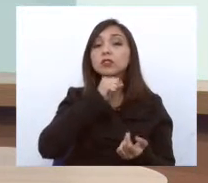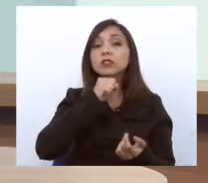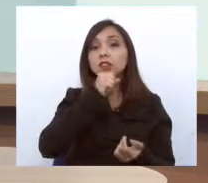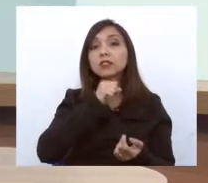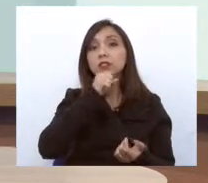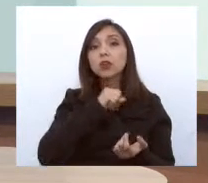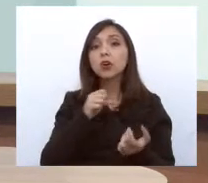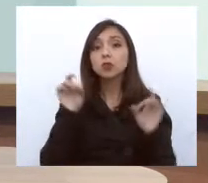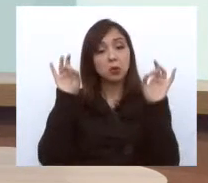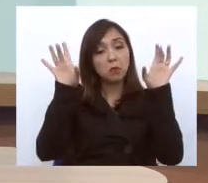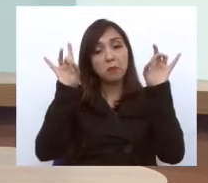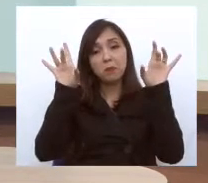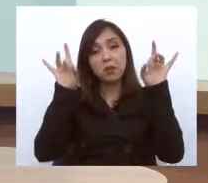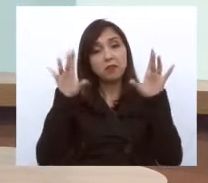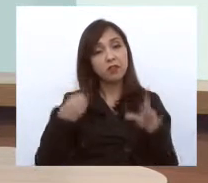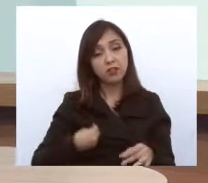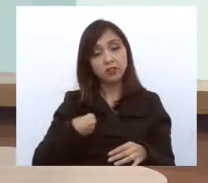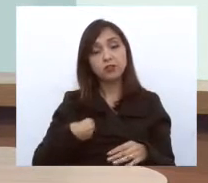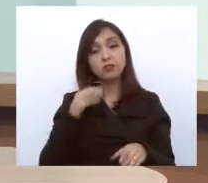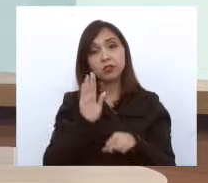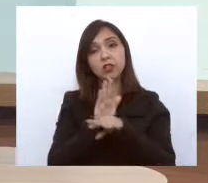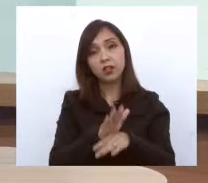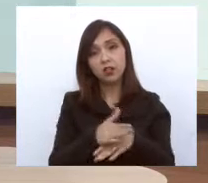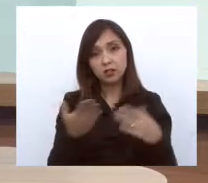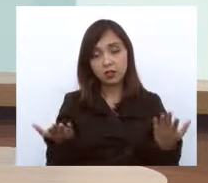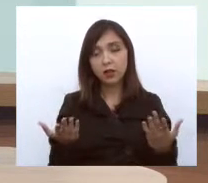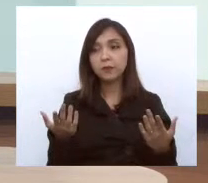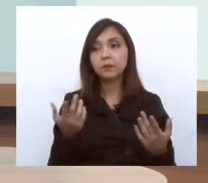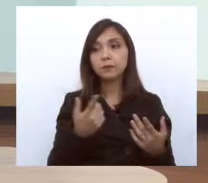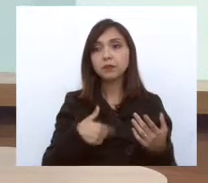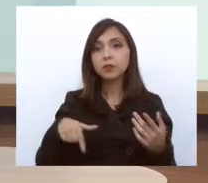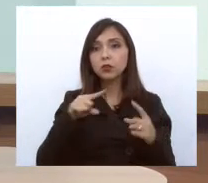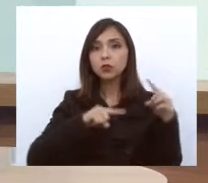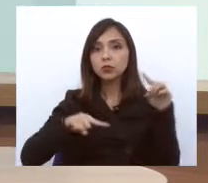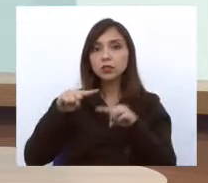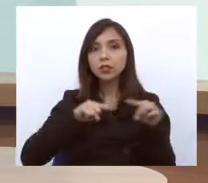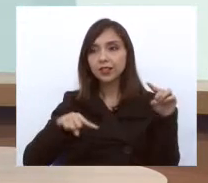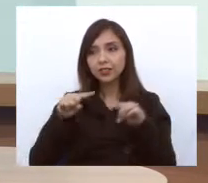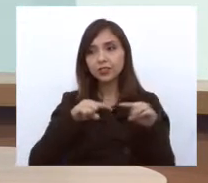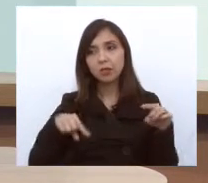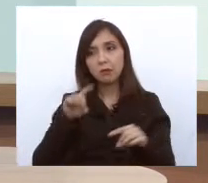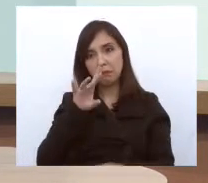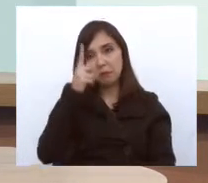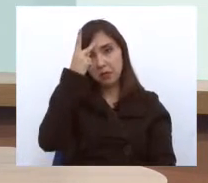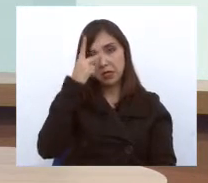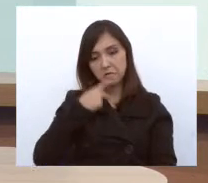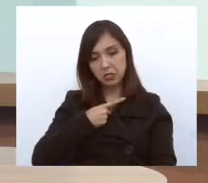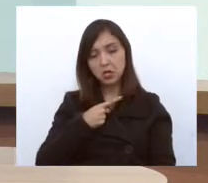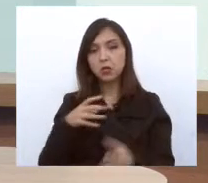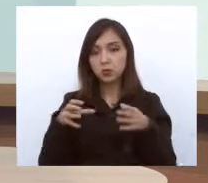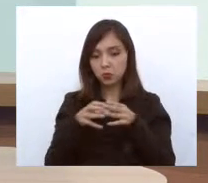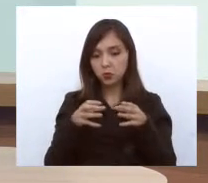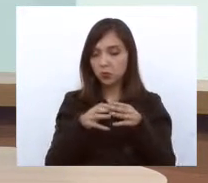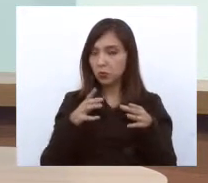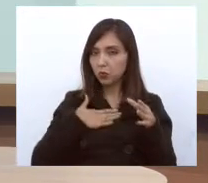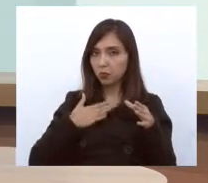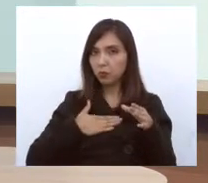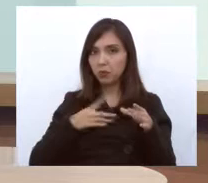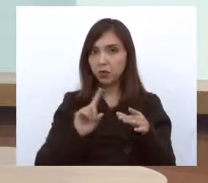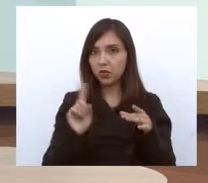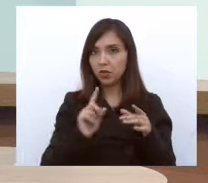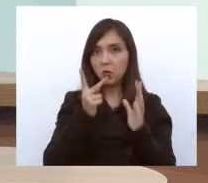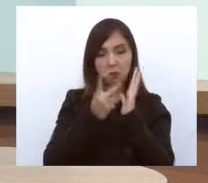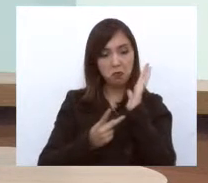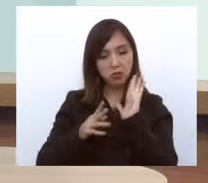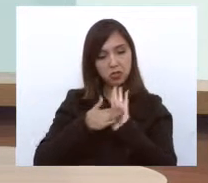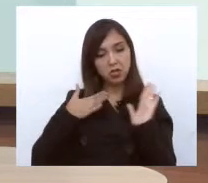é um privilégio que a vida concede. Então, não vamos legislar só pensando no nosso grupo, ou pensando porque o projeto